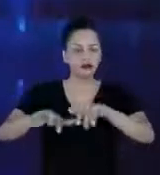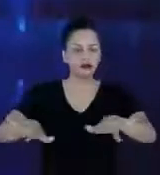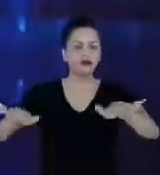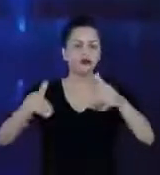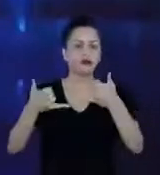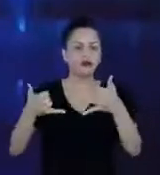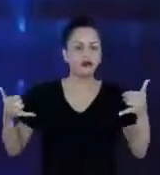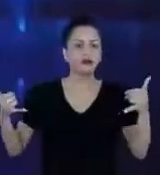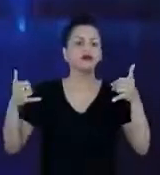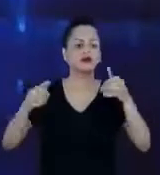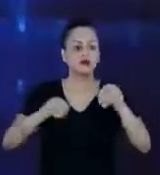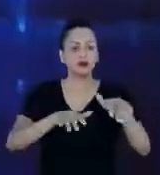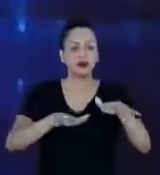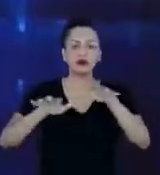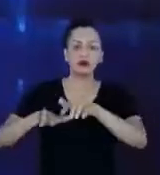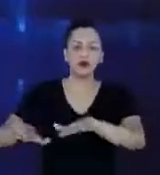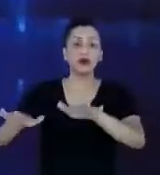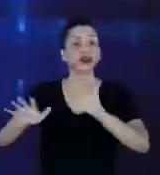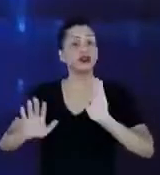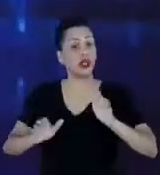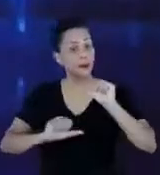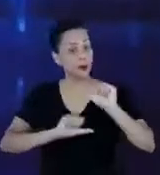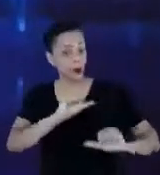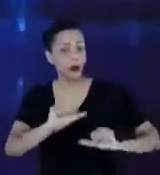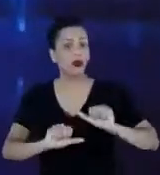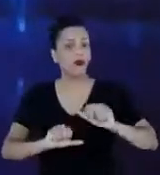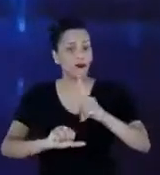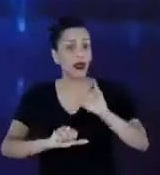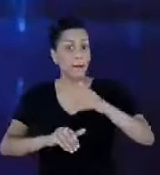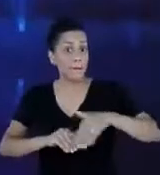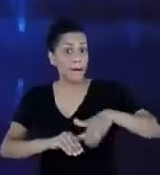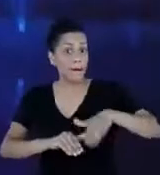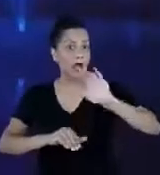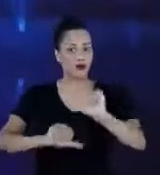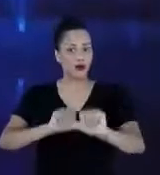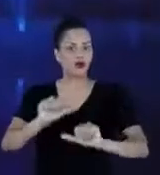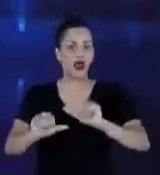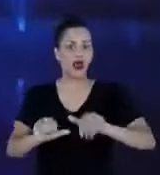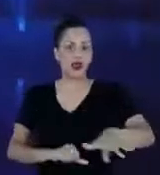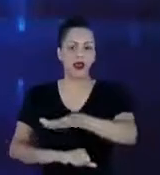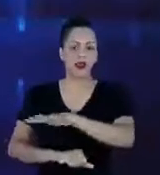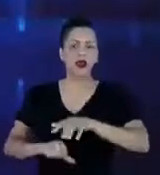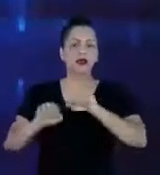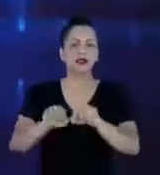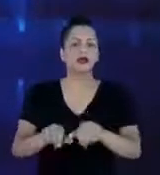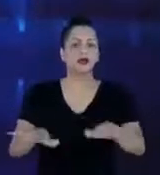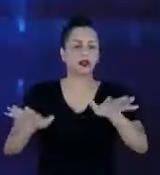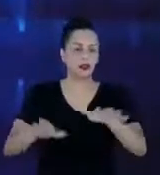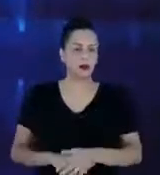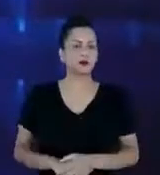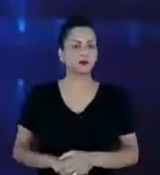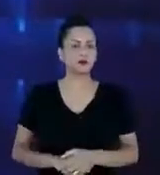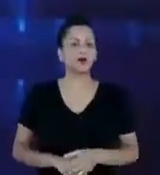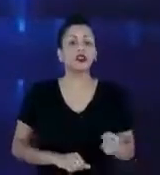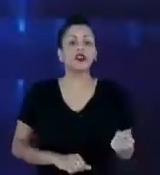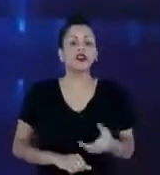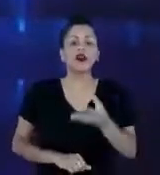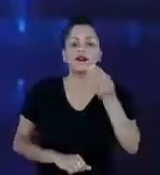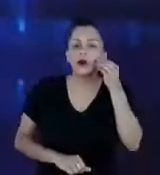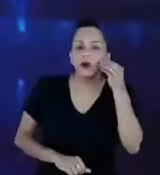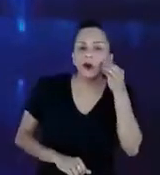mudando e vão mudar ainda mais o cenário que o segmento de distribuição trabalha nele. Novas oportunidades